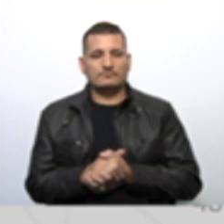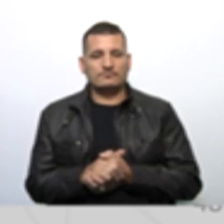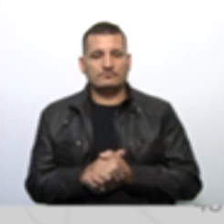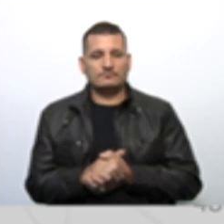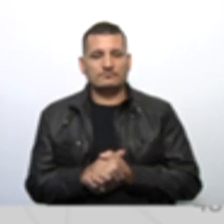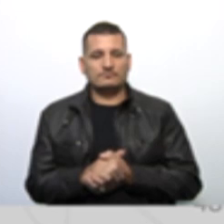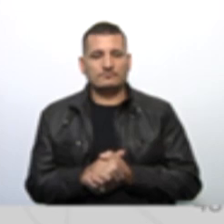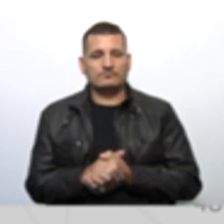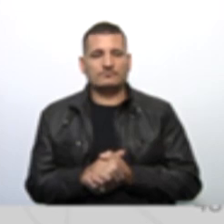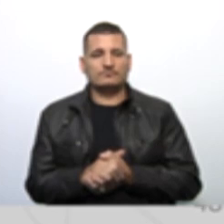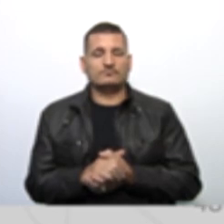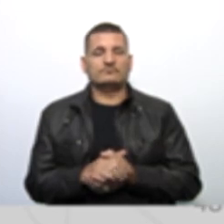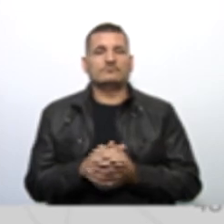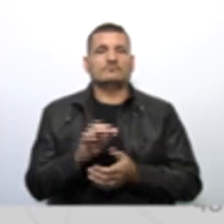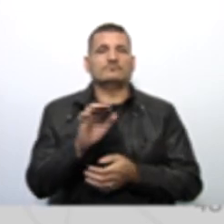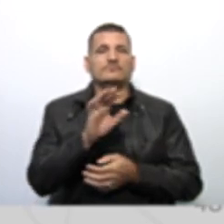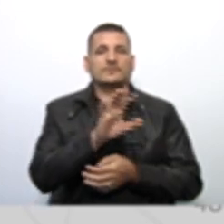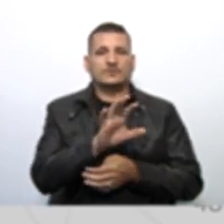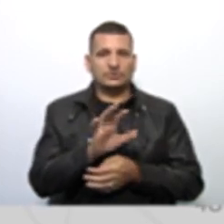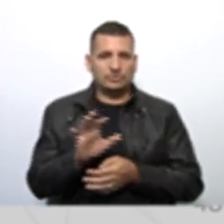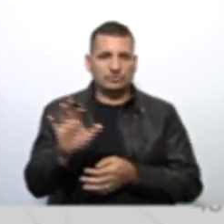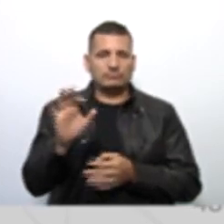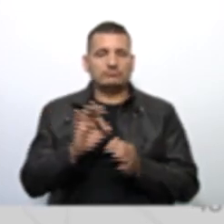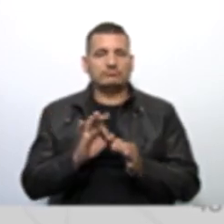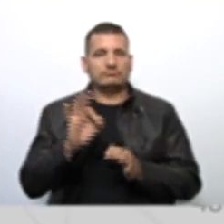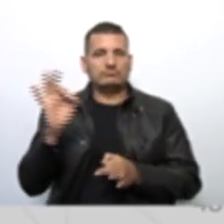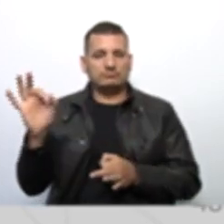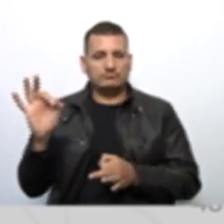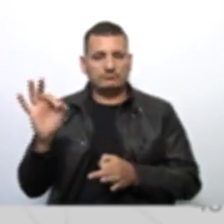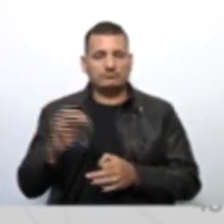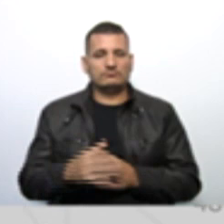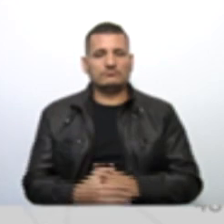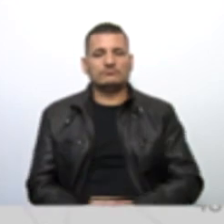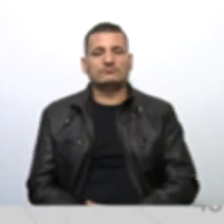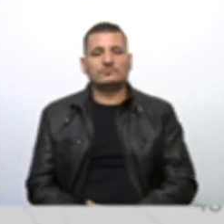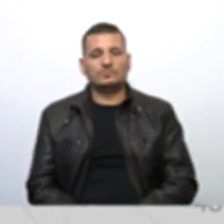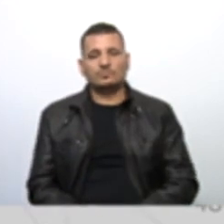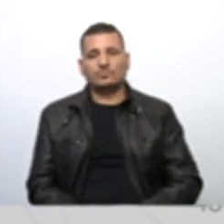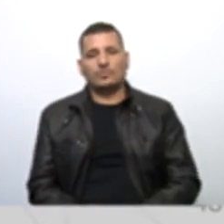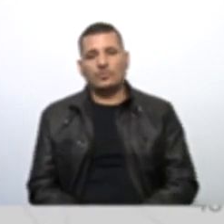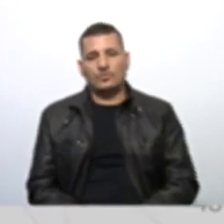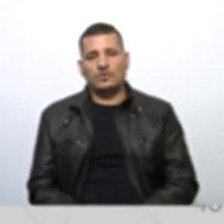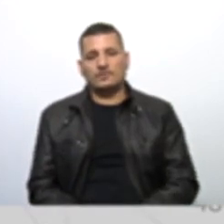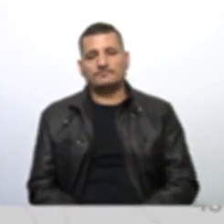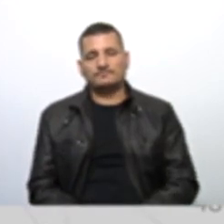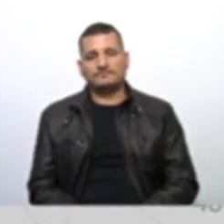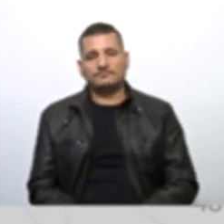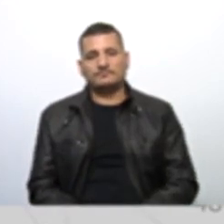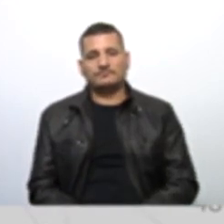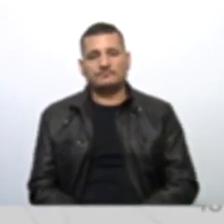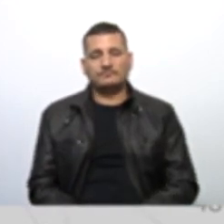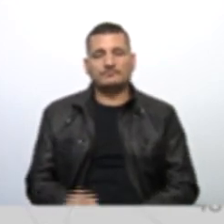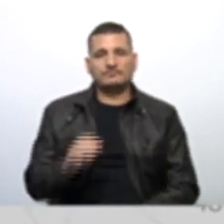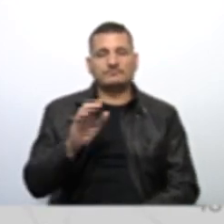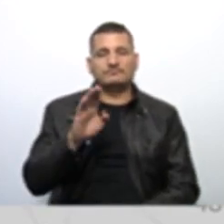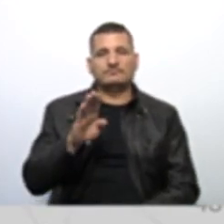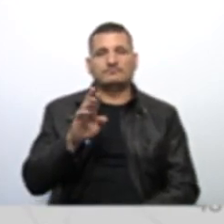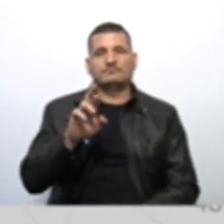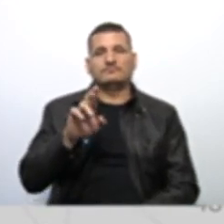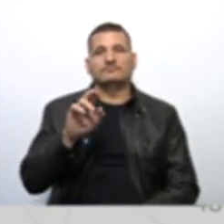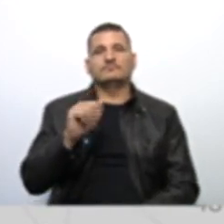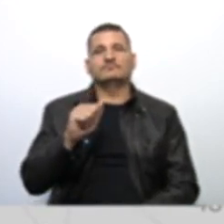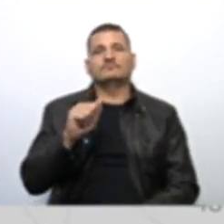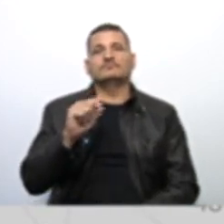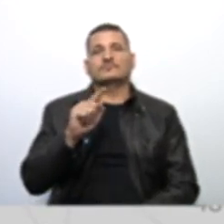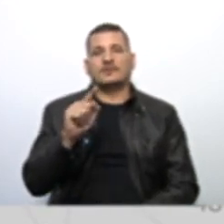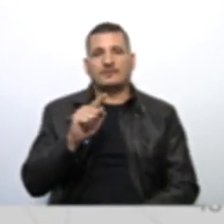de regiões fisicamente distantes. Exatamente. Então o Braz aí ele acabou confundindo com a LAN, né,